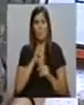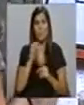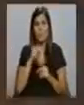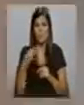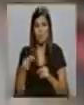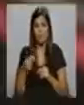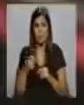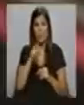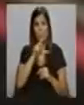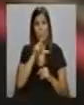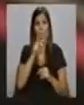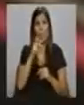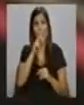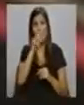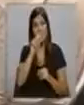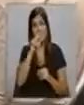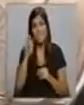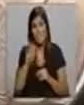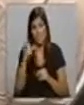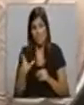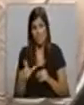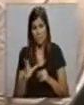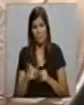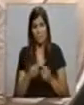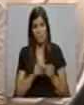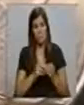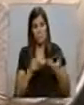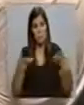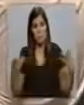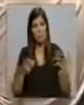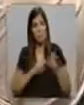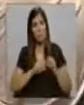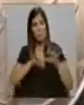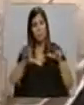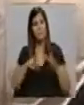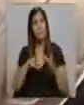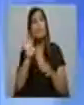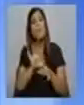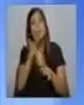laser chegue a uma multinacional em modelos mais pequenos e portáteis.